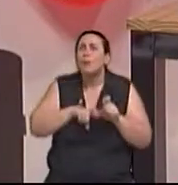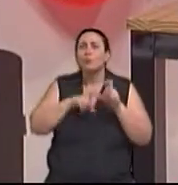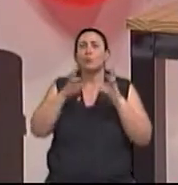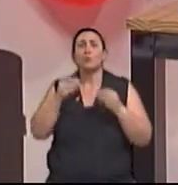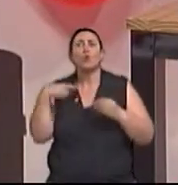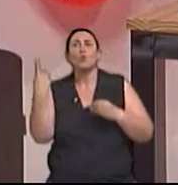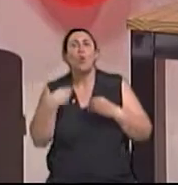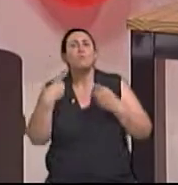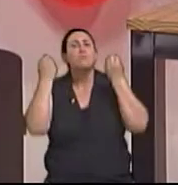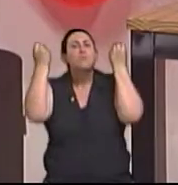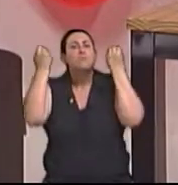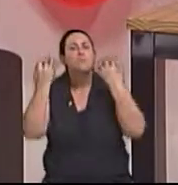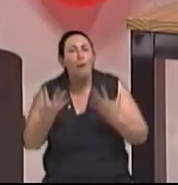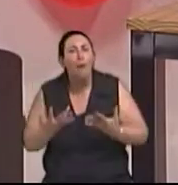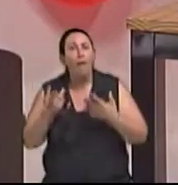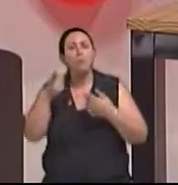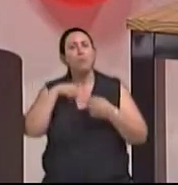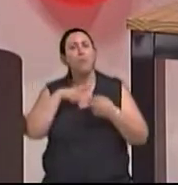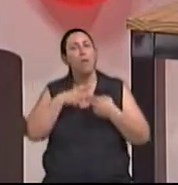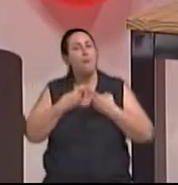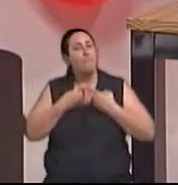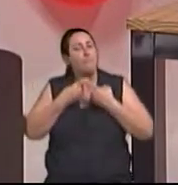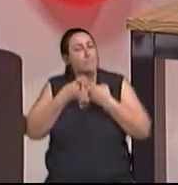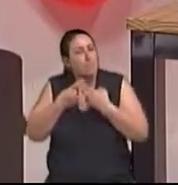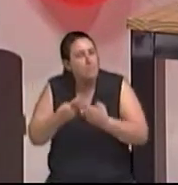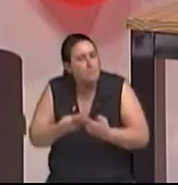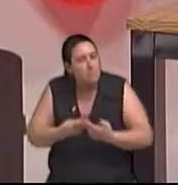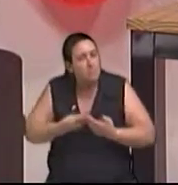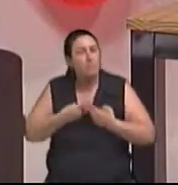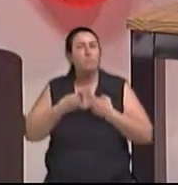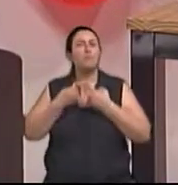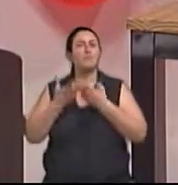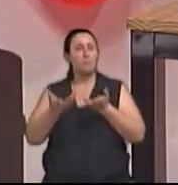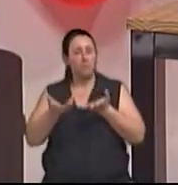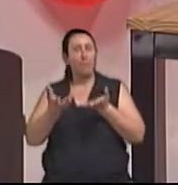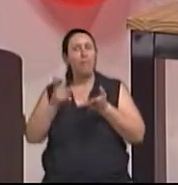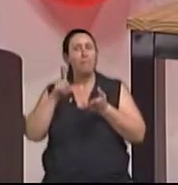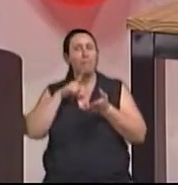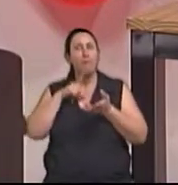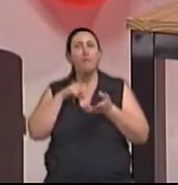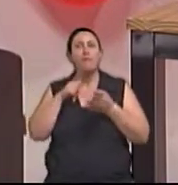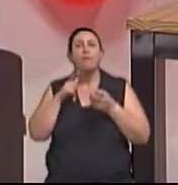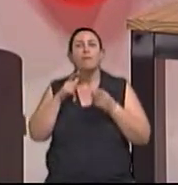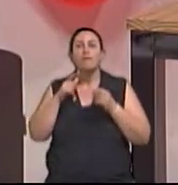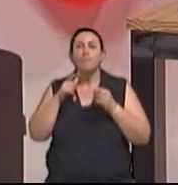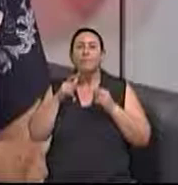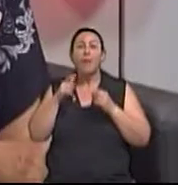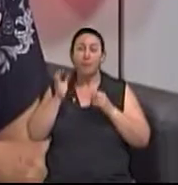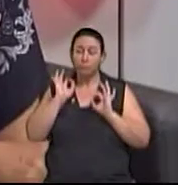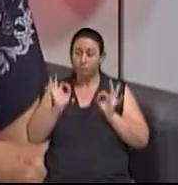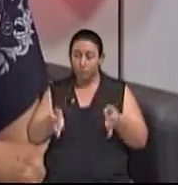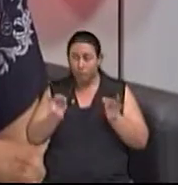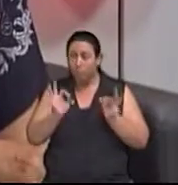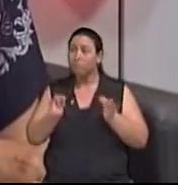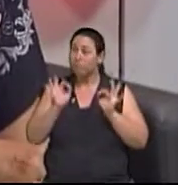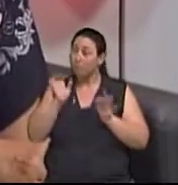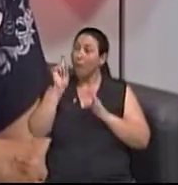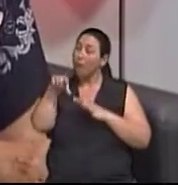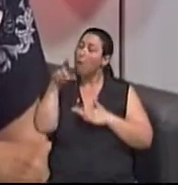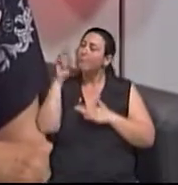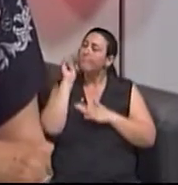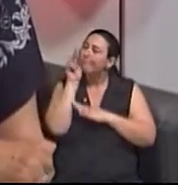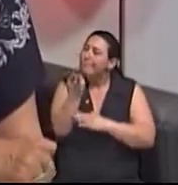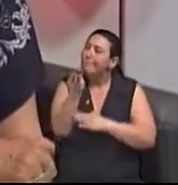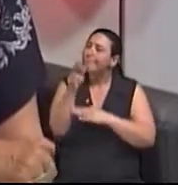explicar e ter a paciência do retorno de resposta deles Ah o Saber ouvir saber